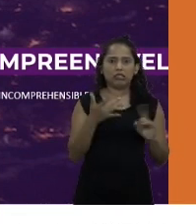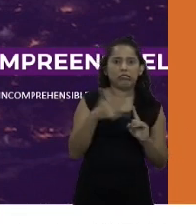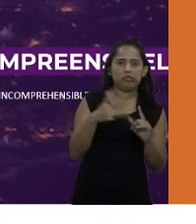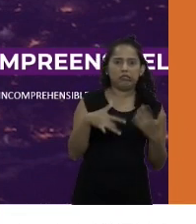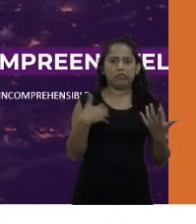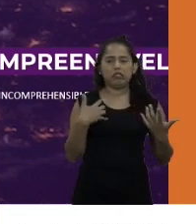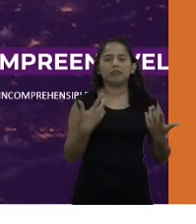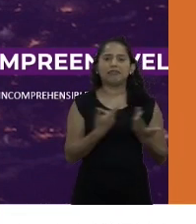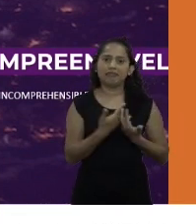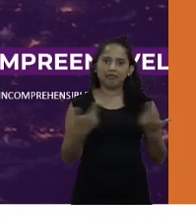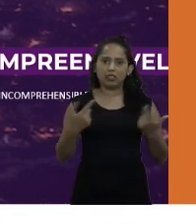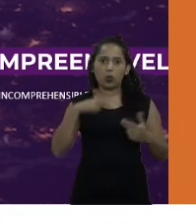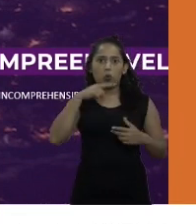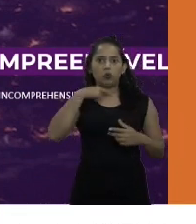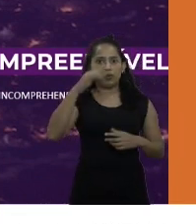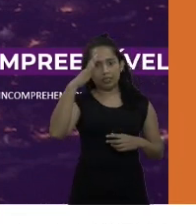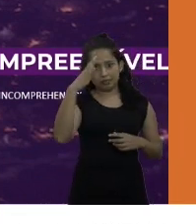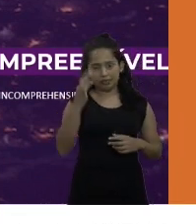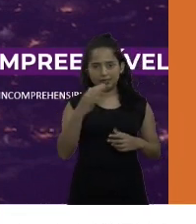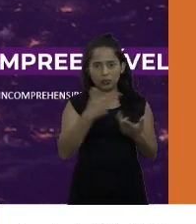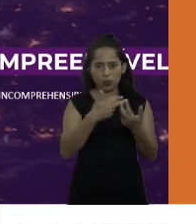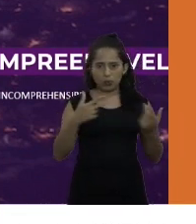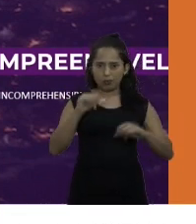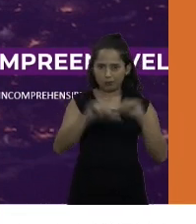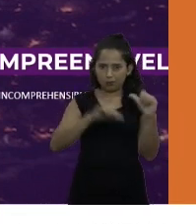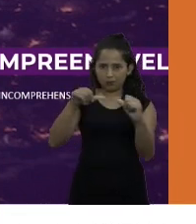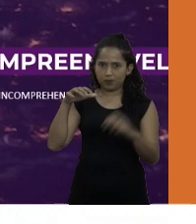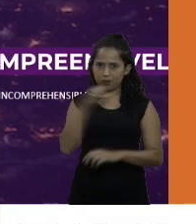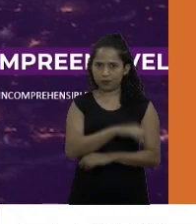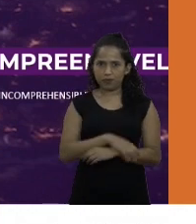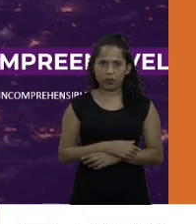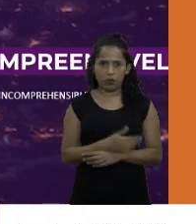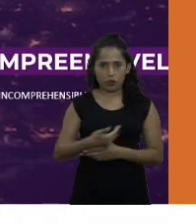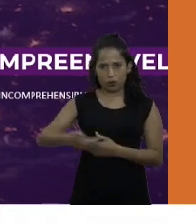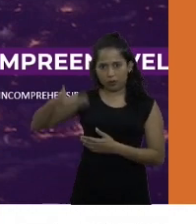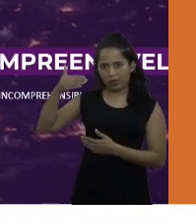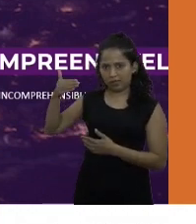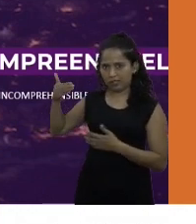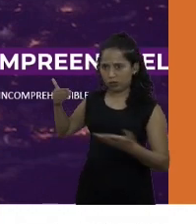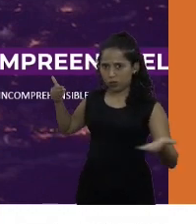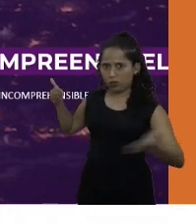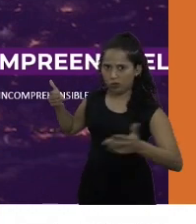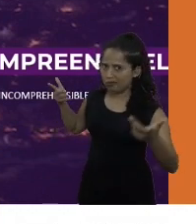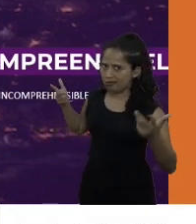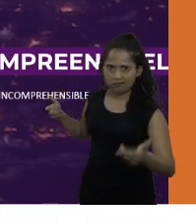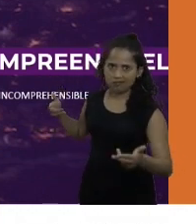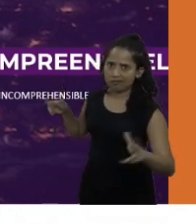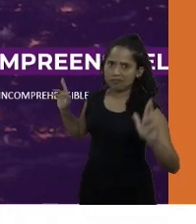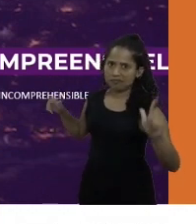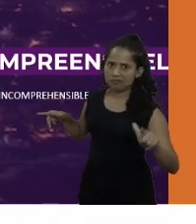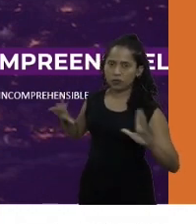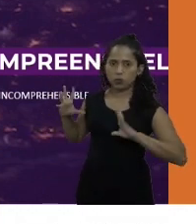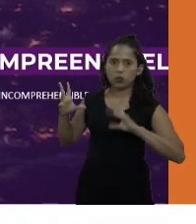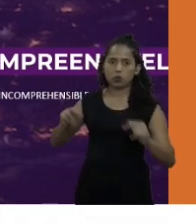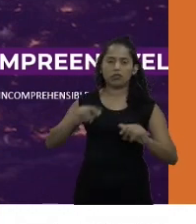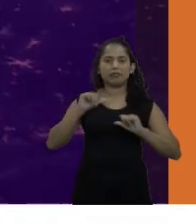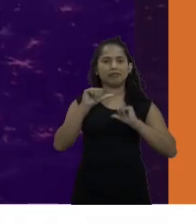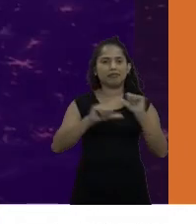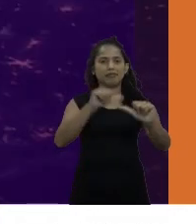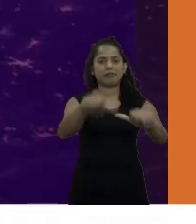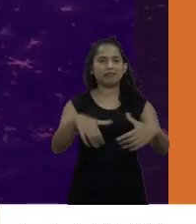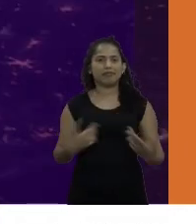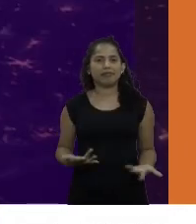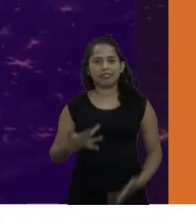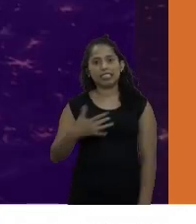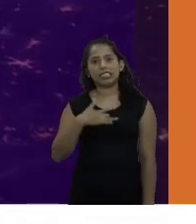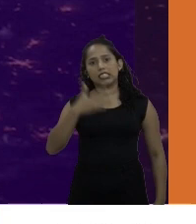incompreensível. As coisas mudam rapidamente, o que era ontem não é mais hoje, tudo se transformando. Saúde mental, a gente vai falar